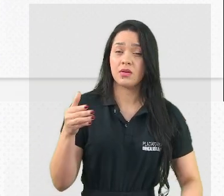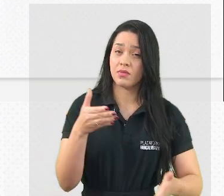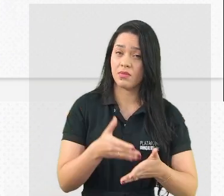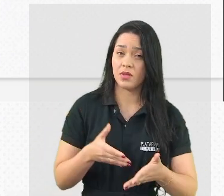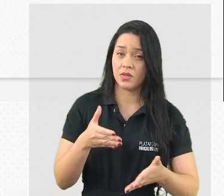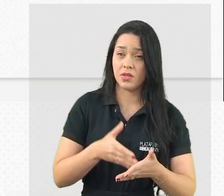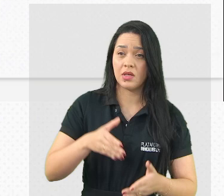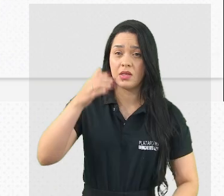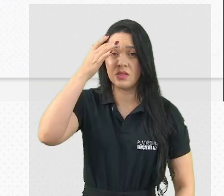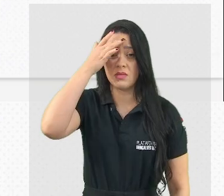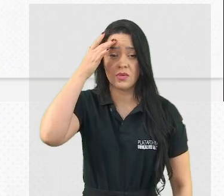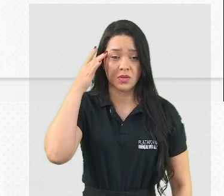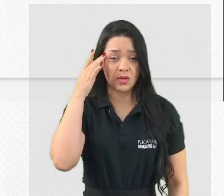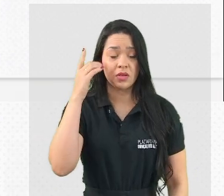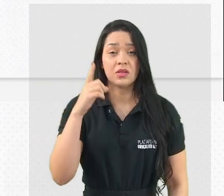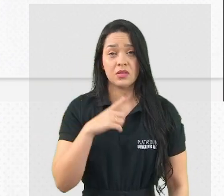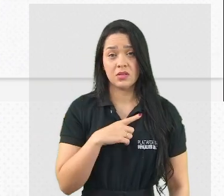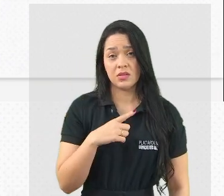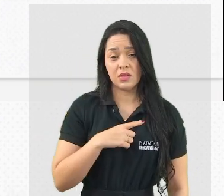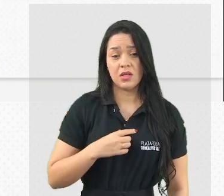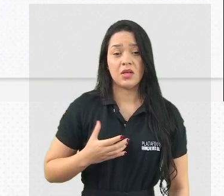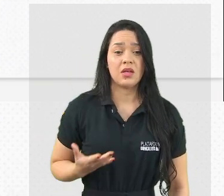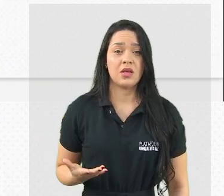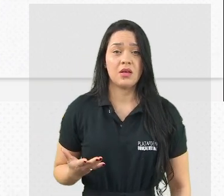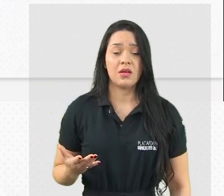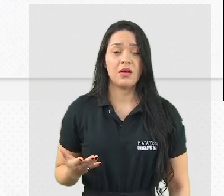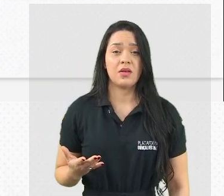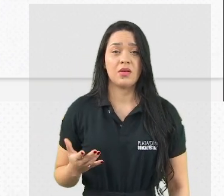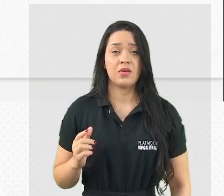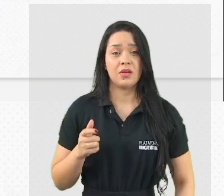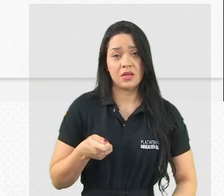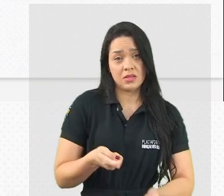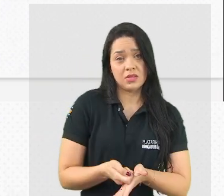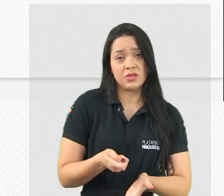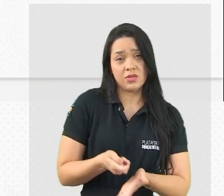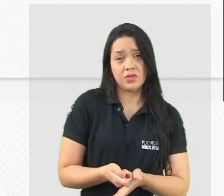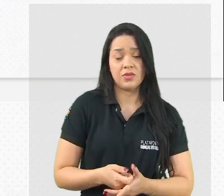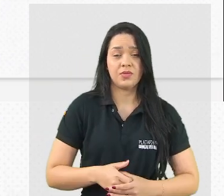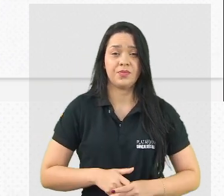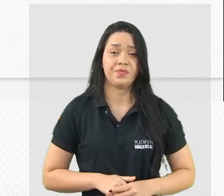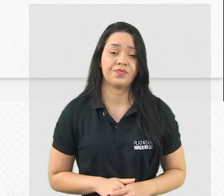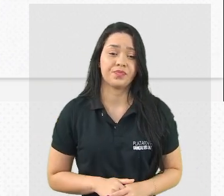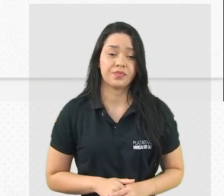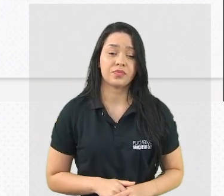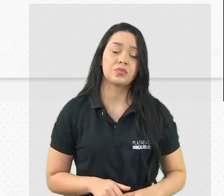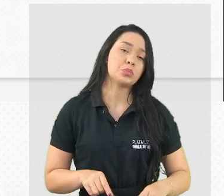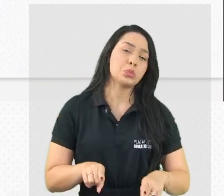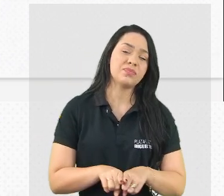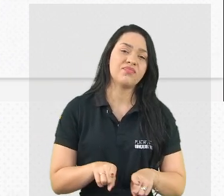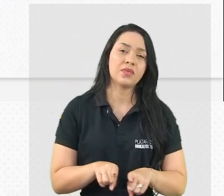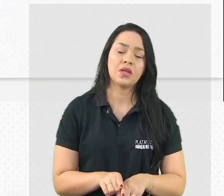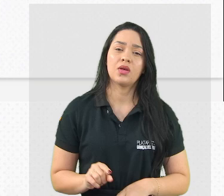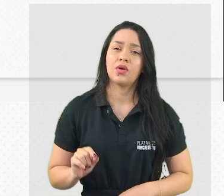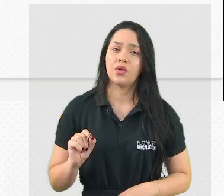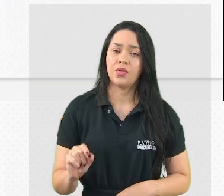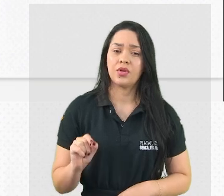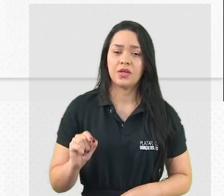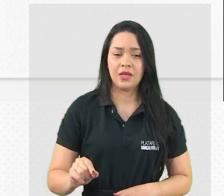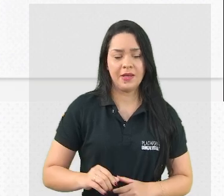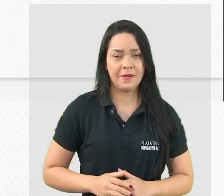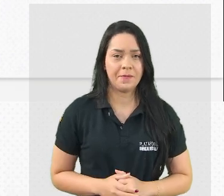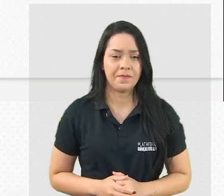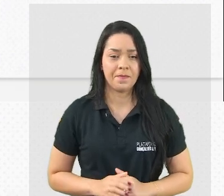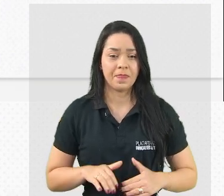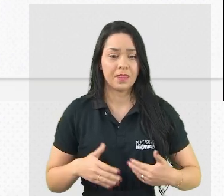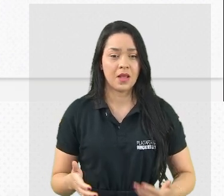essa pessoa chegue àquele determinado padrão que é exigido. Além de que,